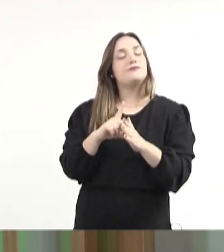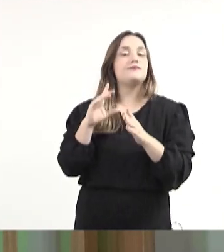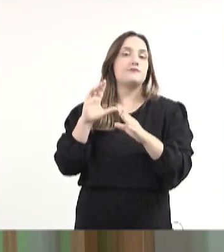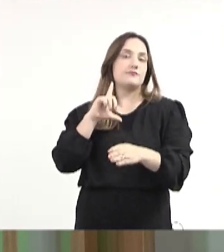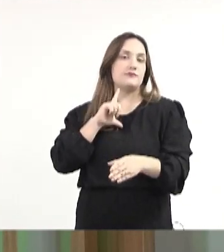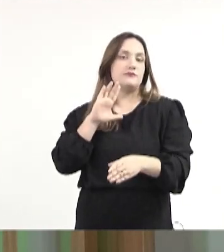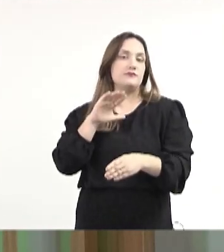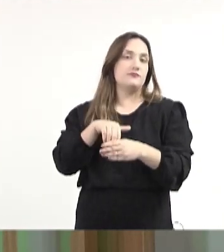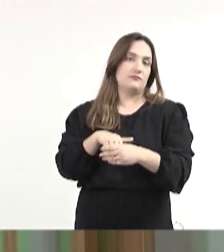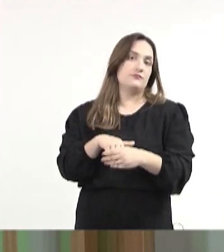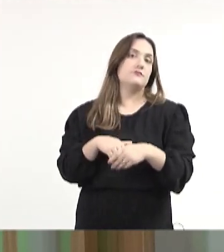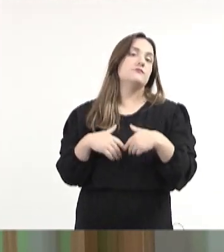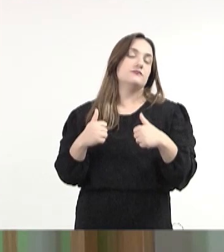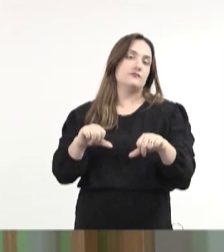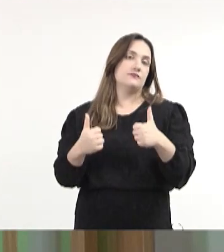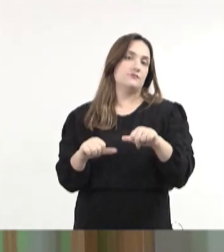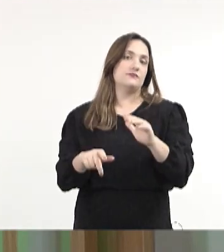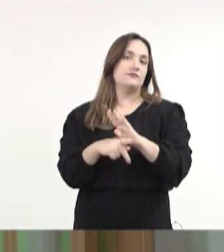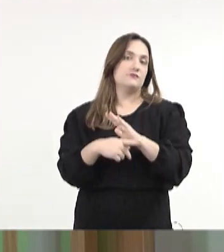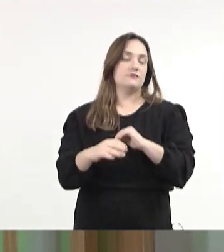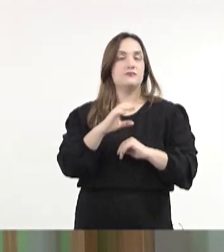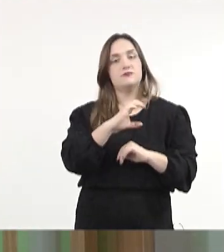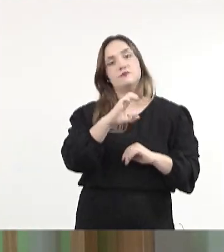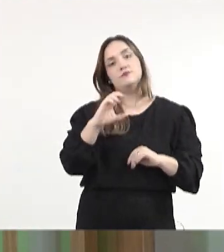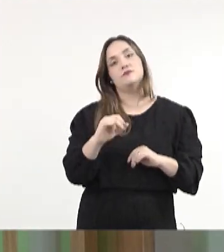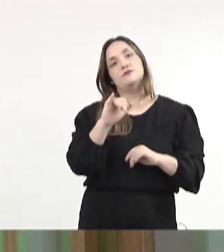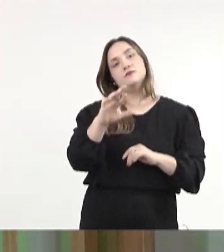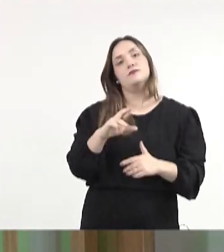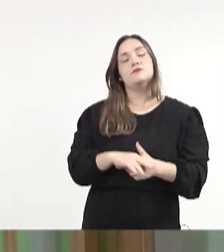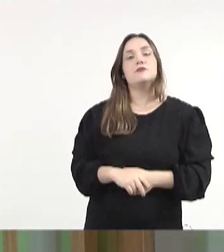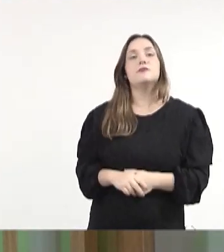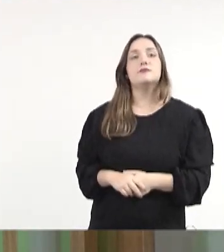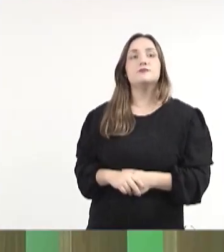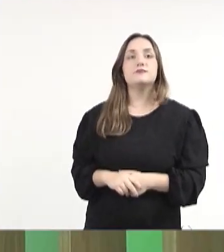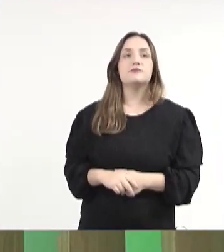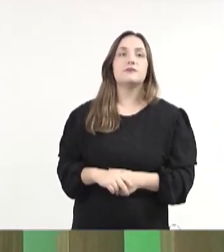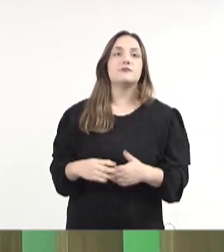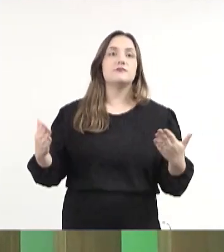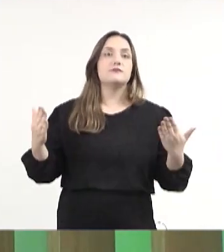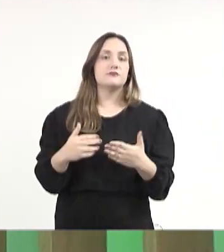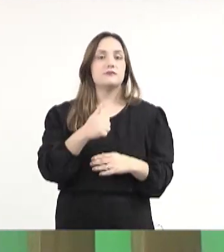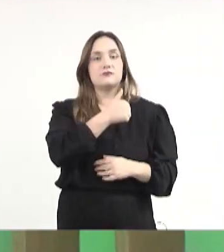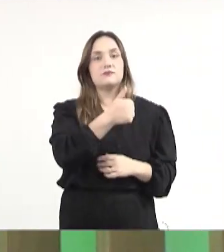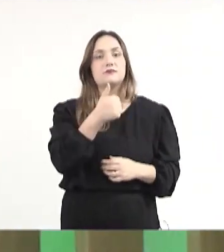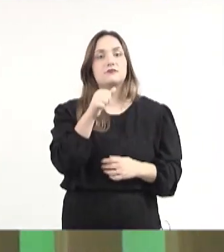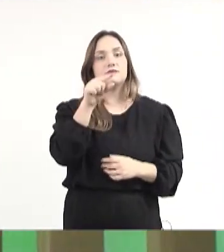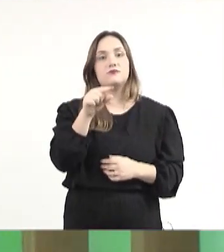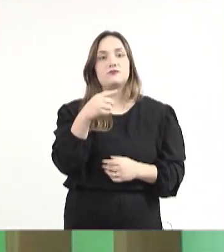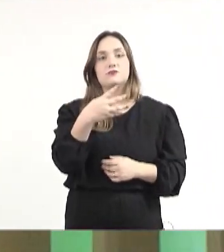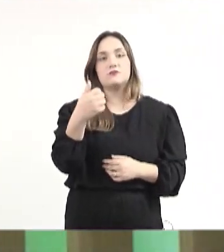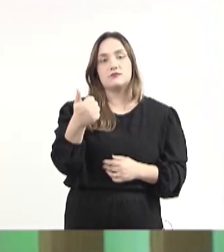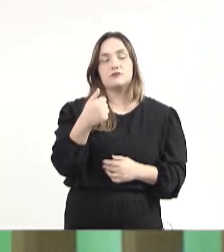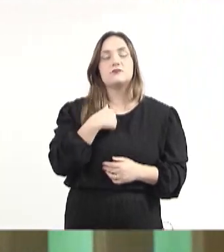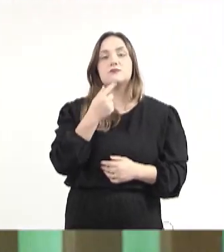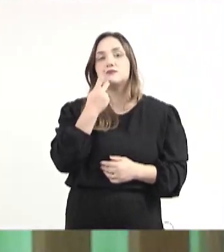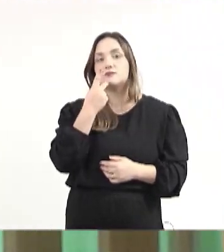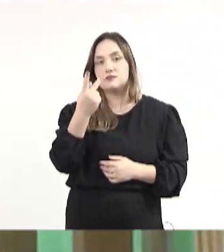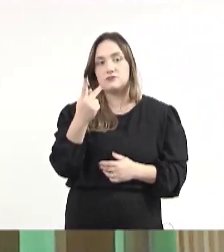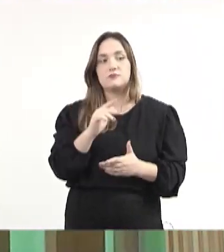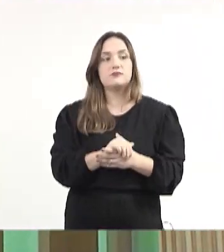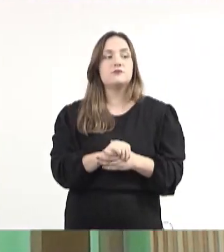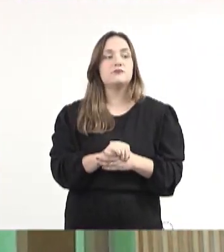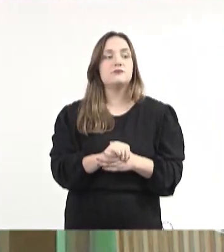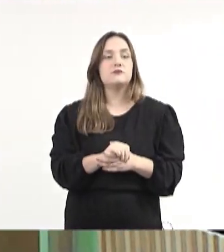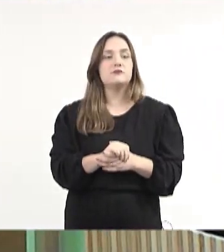habitual, se a matéria ser analisada inicialmente pela CCJR. 11h41, a gente fala agora sobre uma manifestação